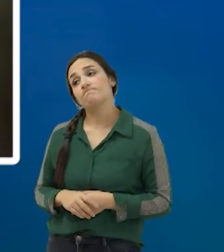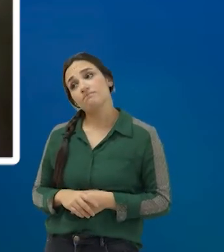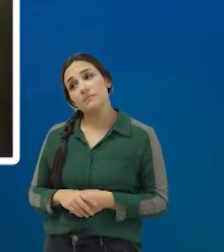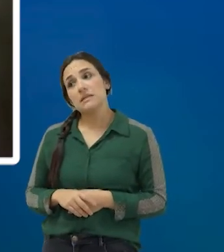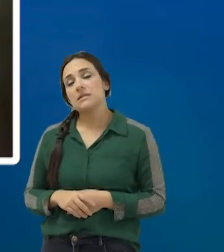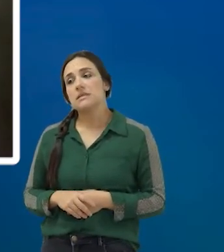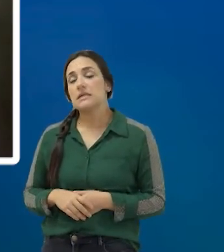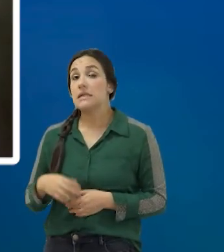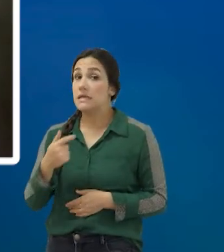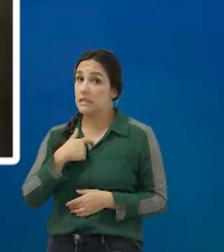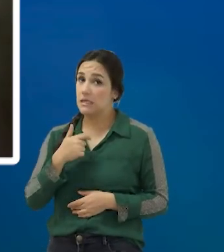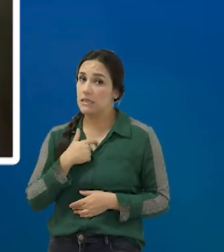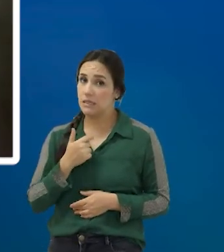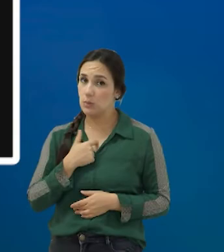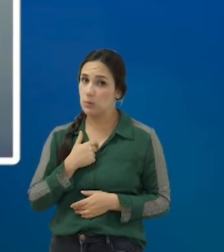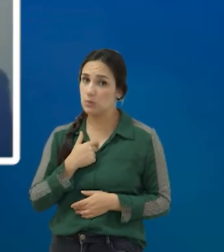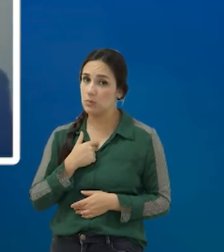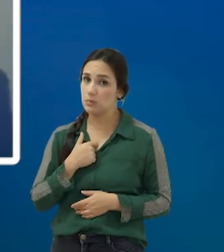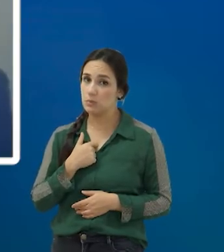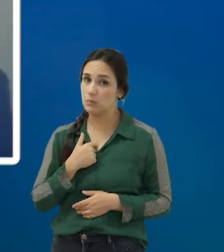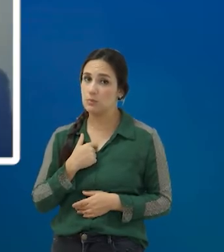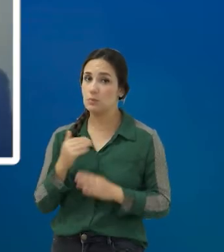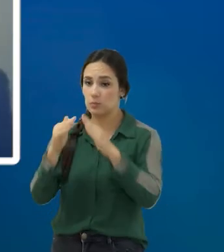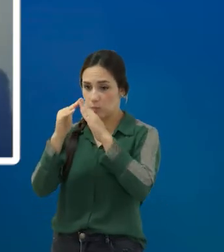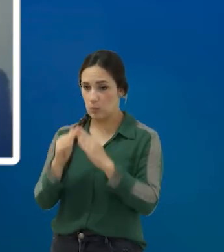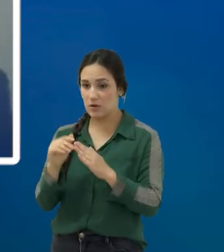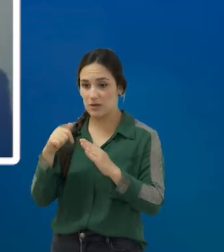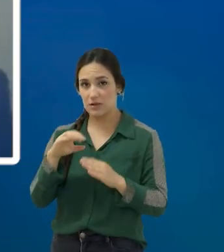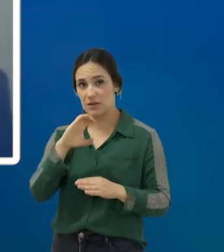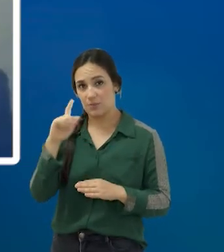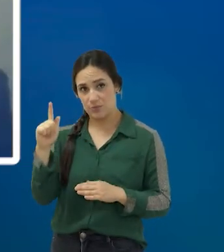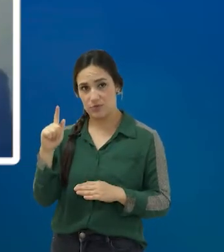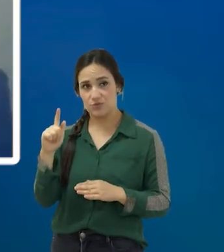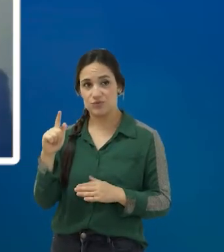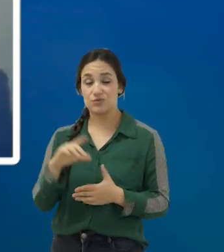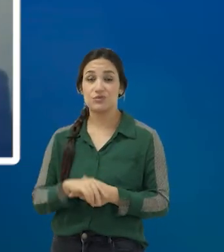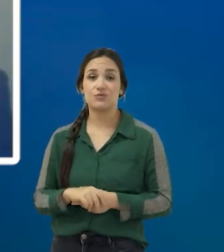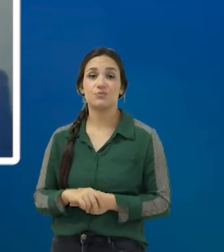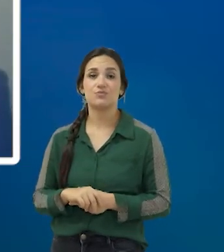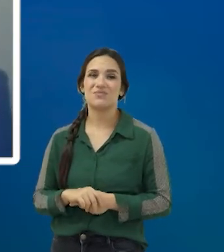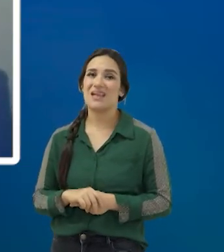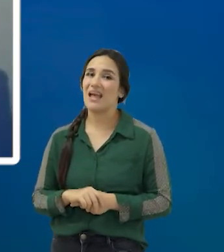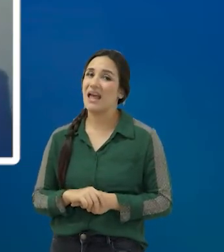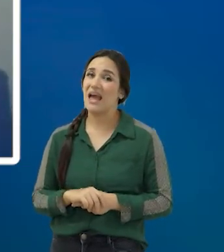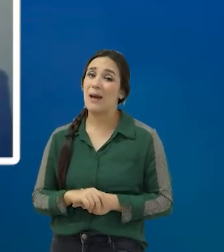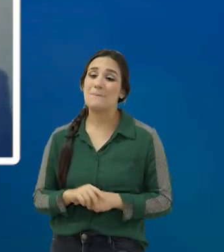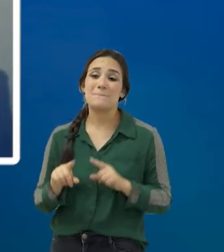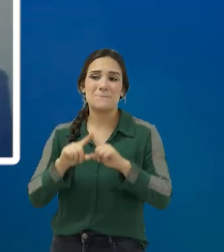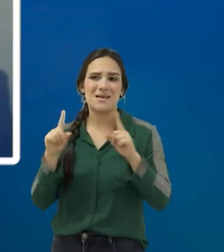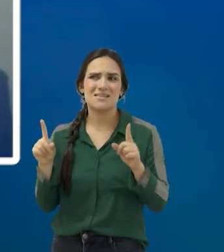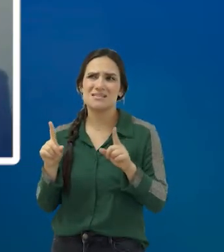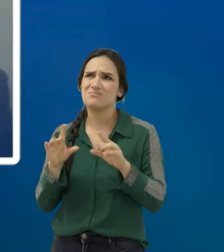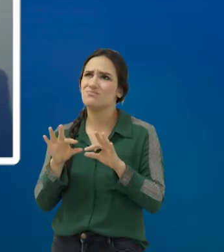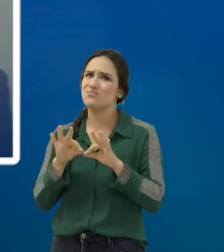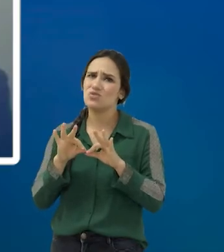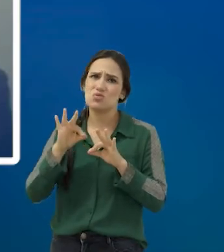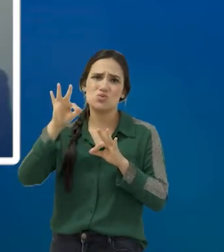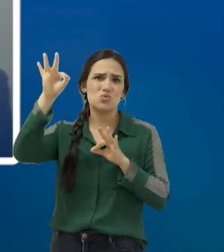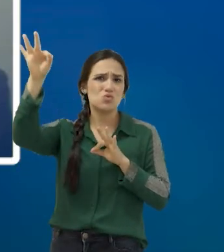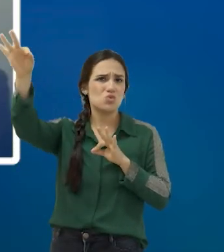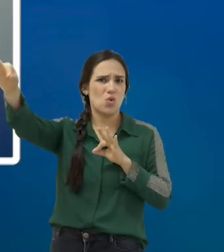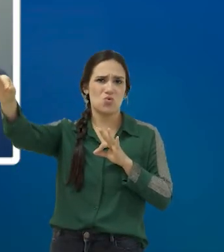Olha, na verdade, assim, no meu caso, como eu moro aqui em Campo Grande, é a questão da distância do hospital,